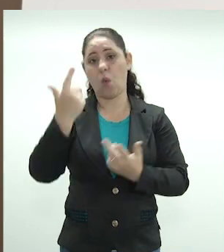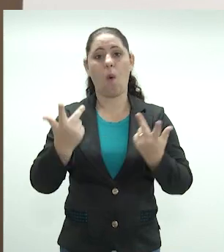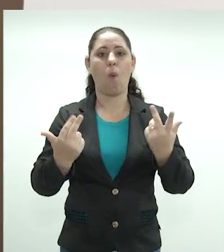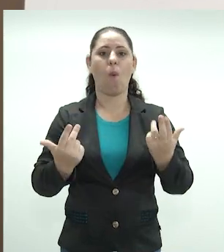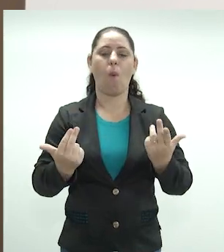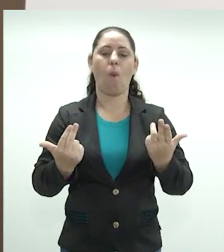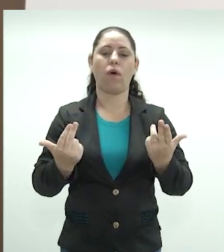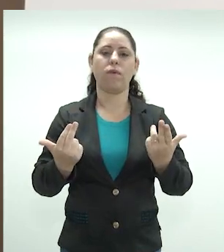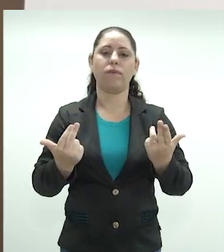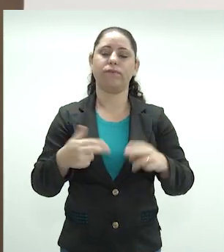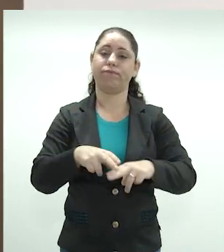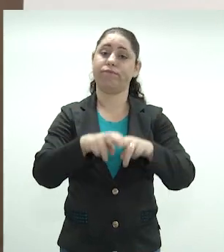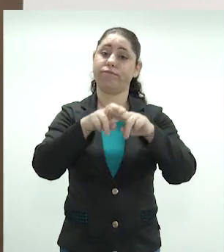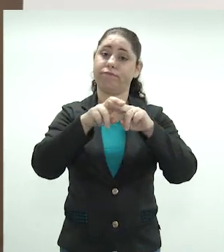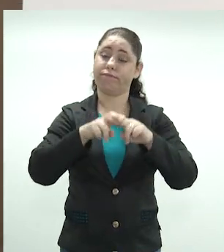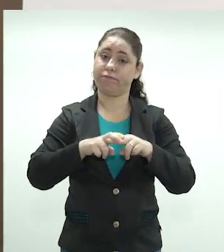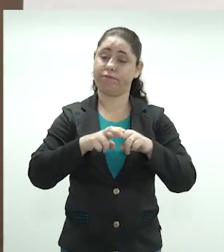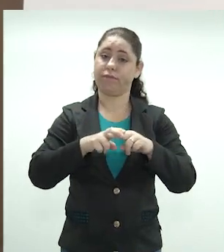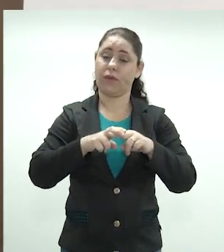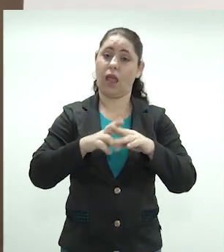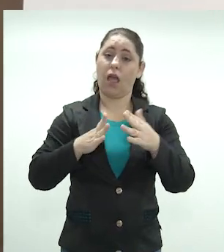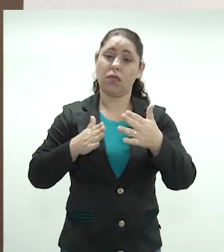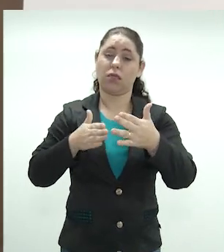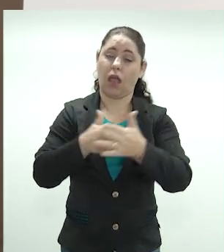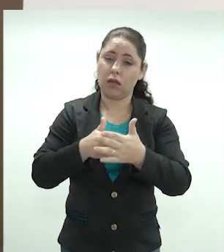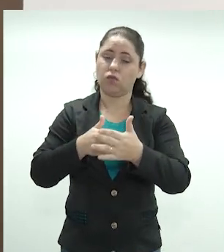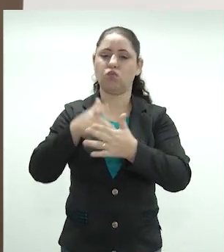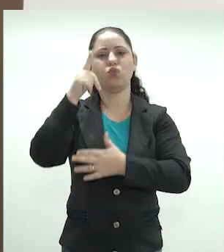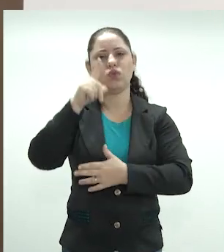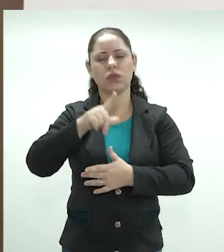resultados iguais. Então, até que a gente